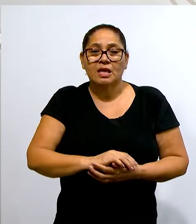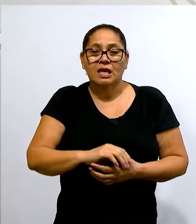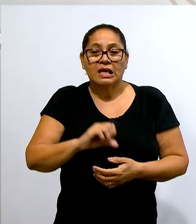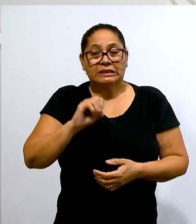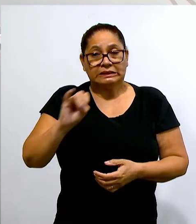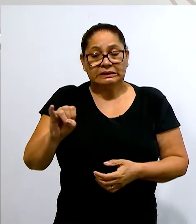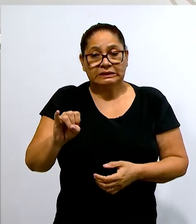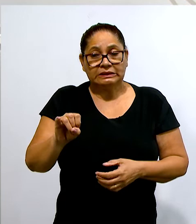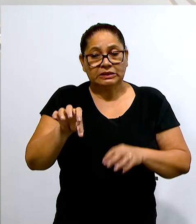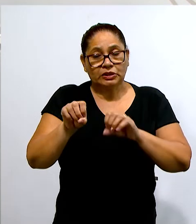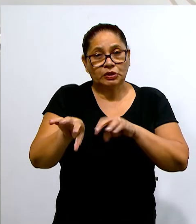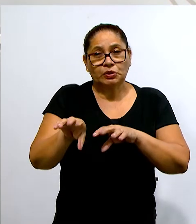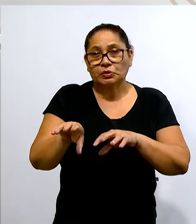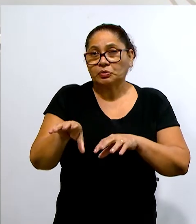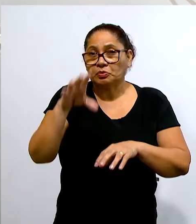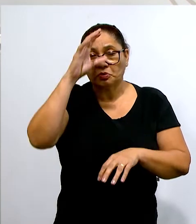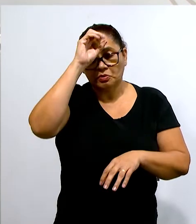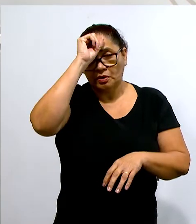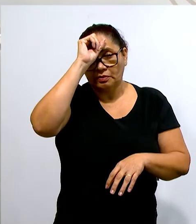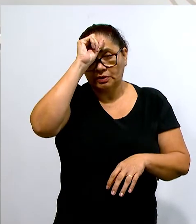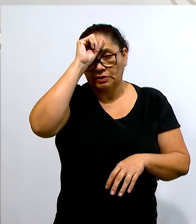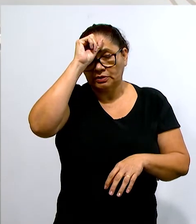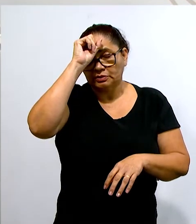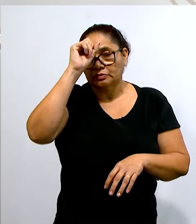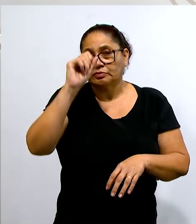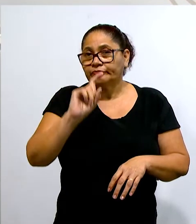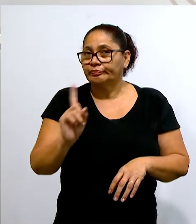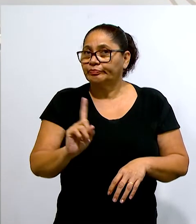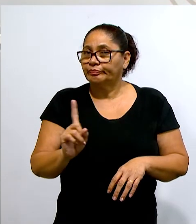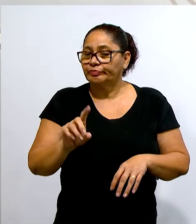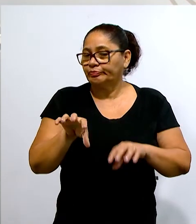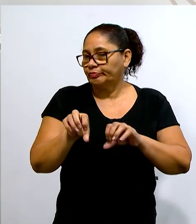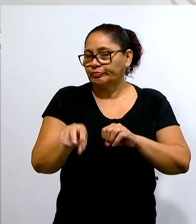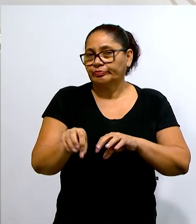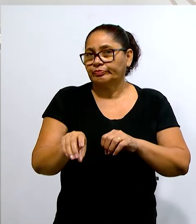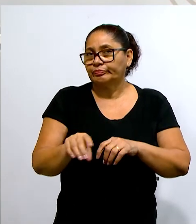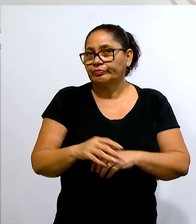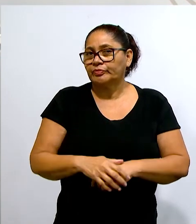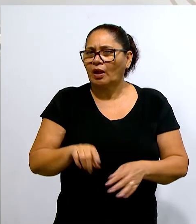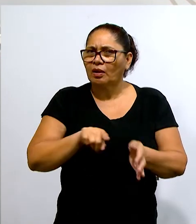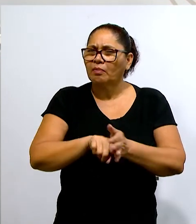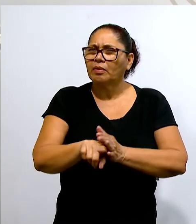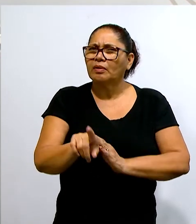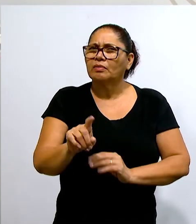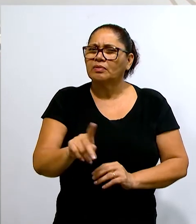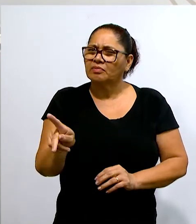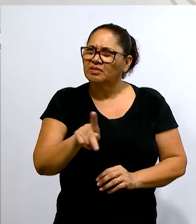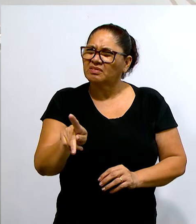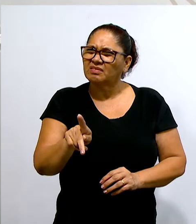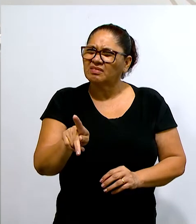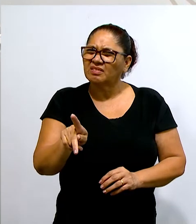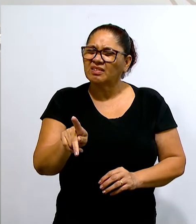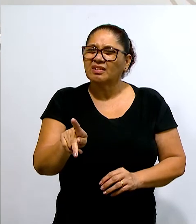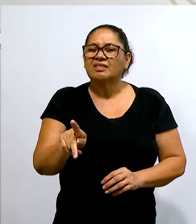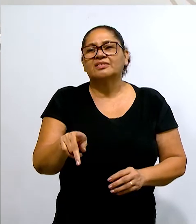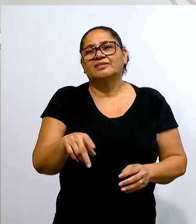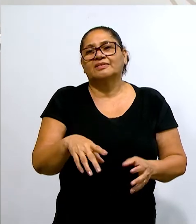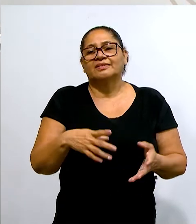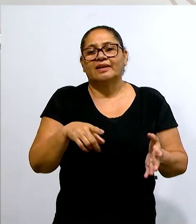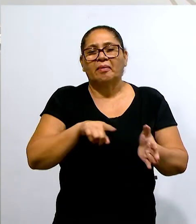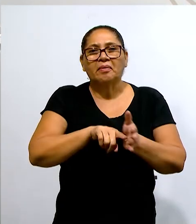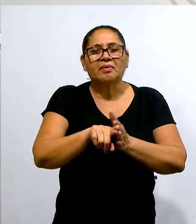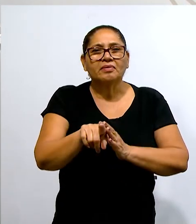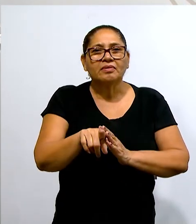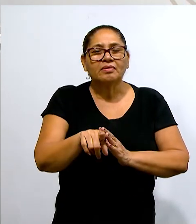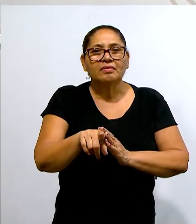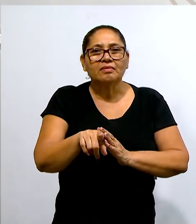ele não aprendeu, então eu não ensinei. Aí fica as perguntas. A professora é cheia de perguntas? Não, eu ensinei, mas o